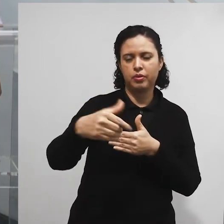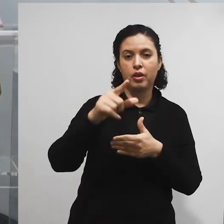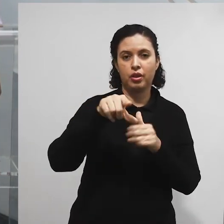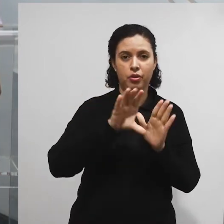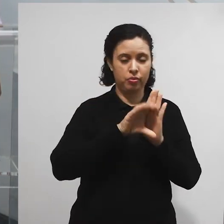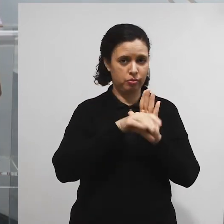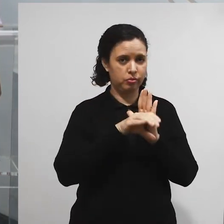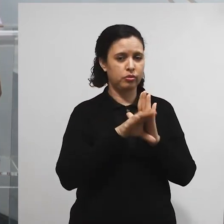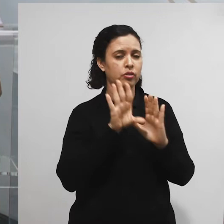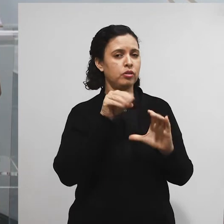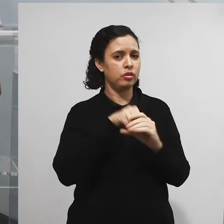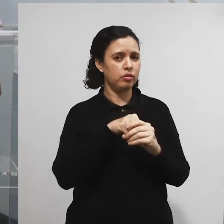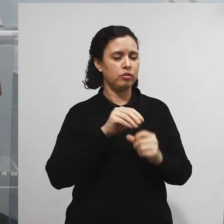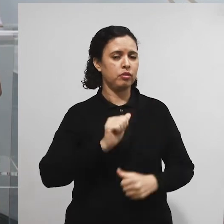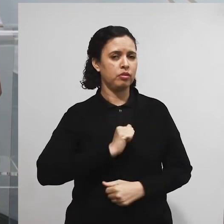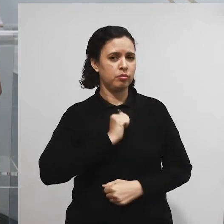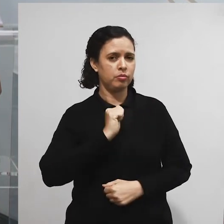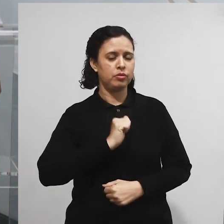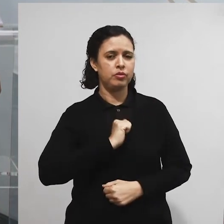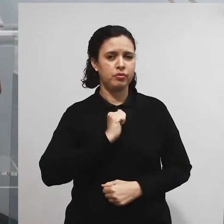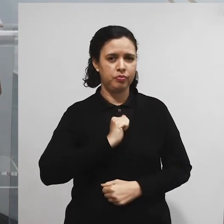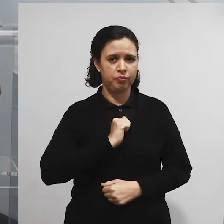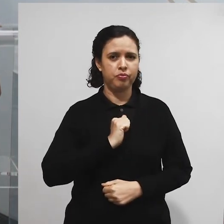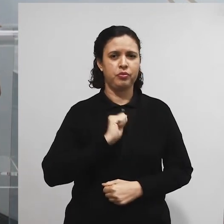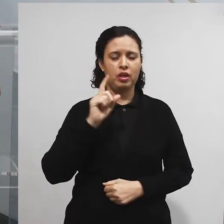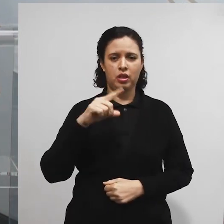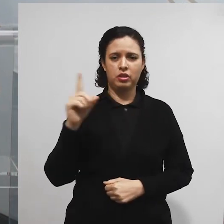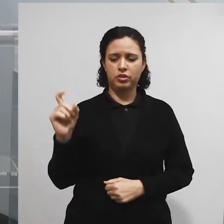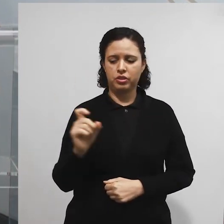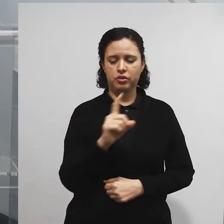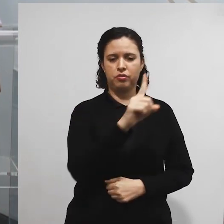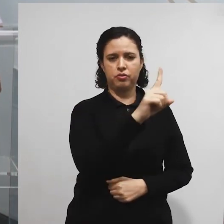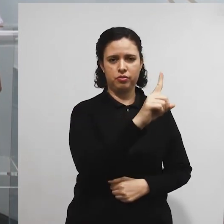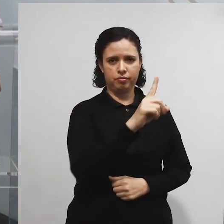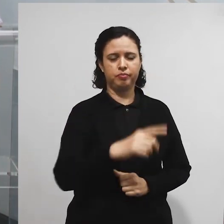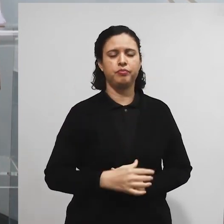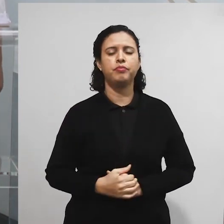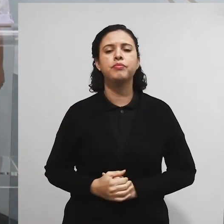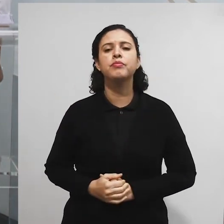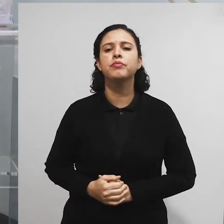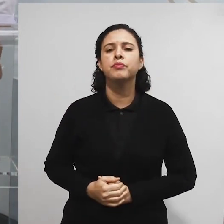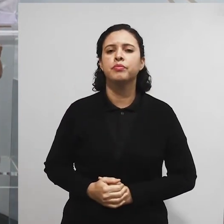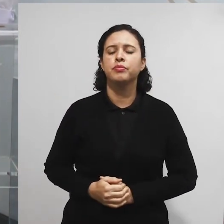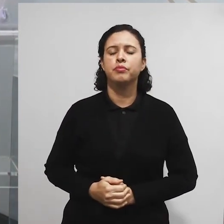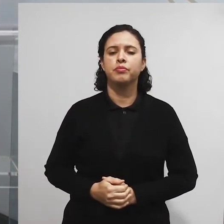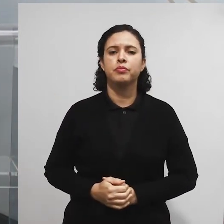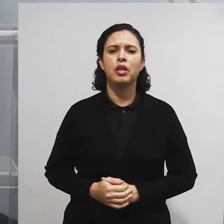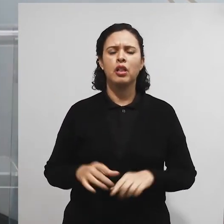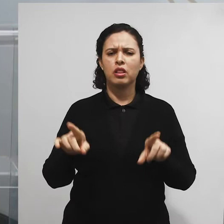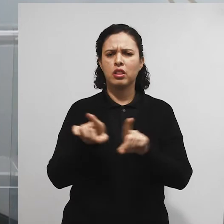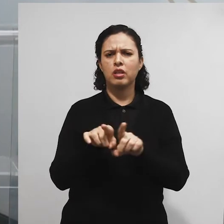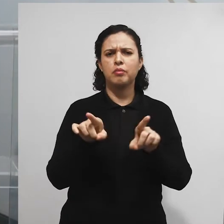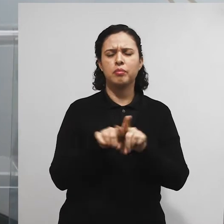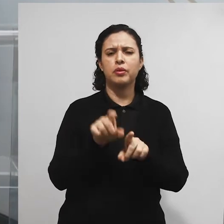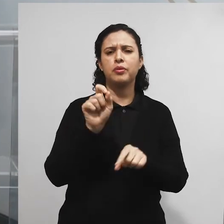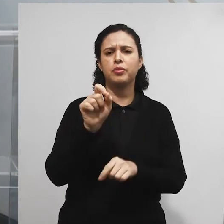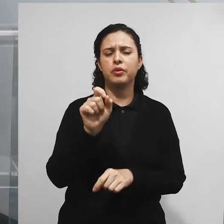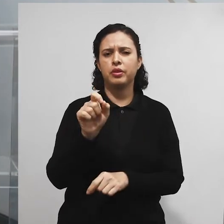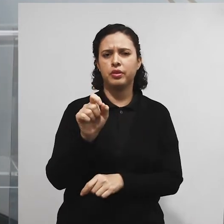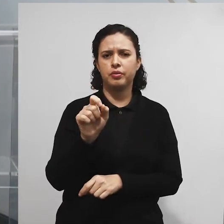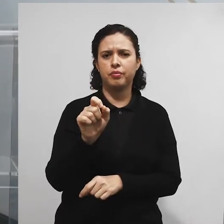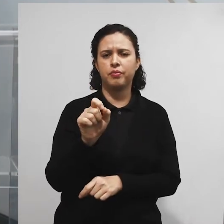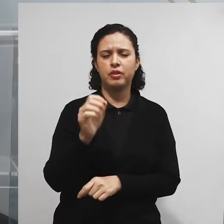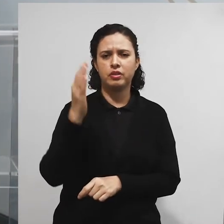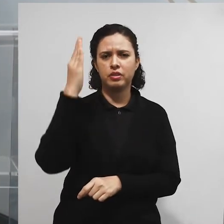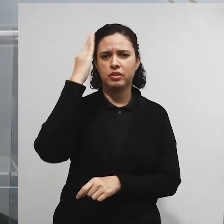um conceito também dentro da antropologia, o conceito de evolução. Mas, ao mesmo tempo, criticamente analisando,